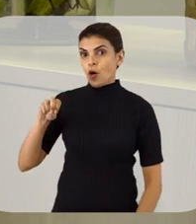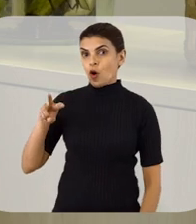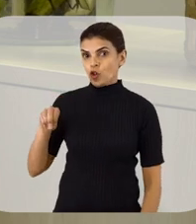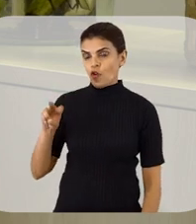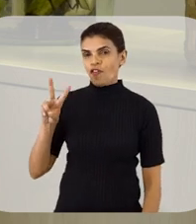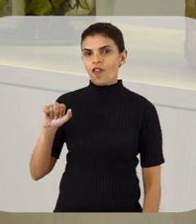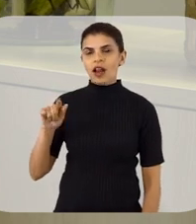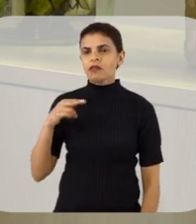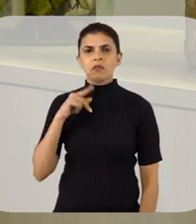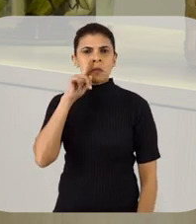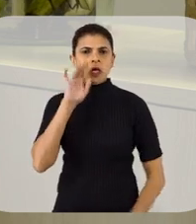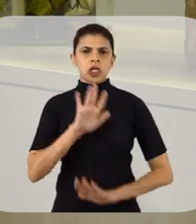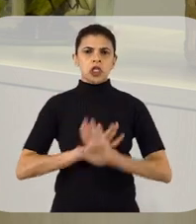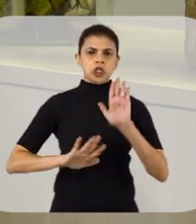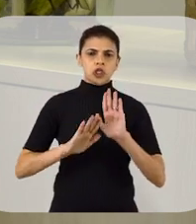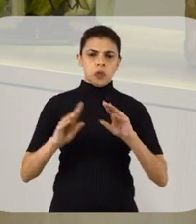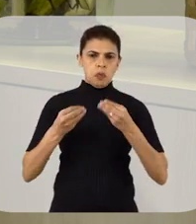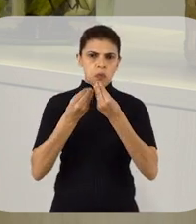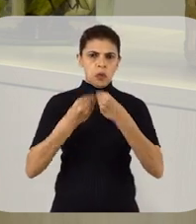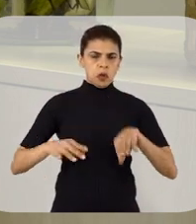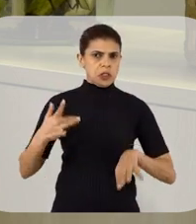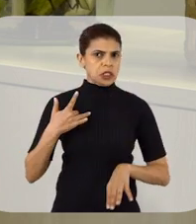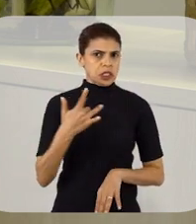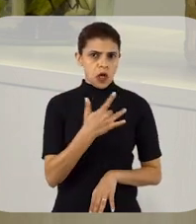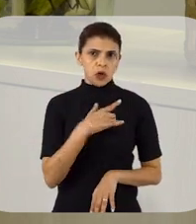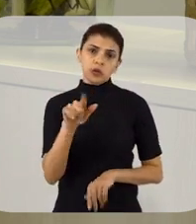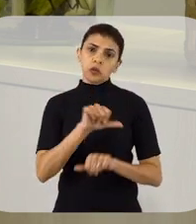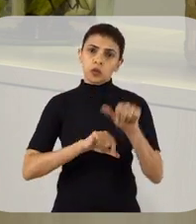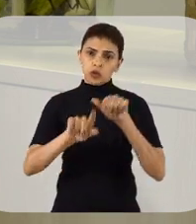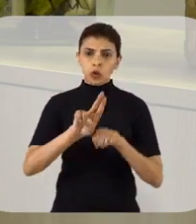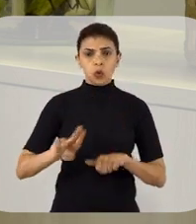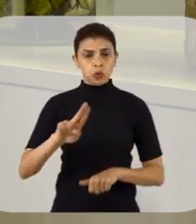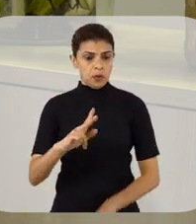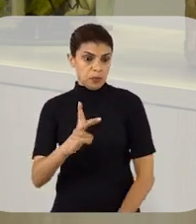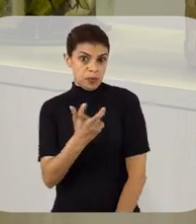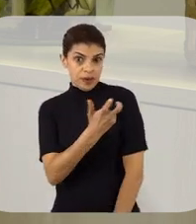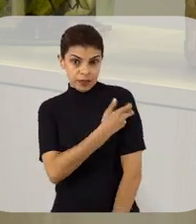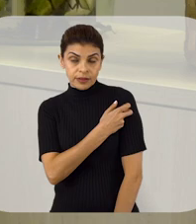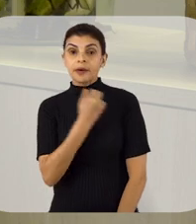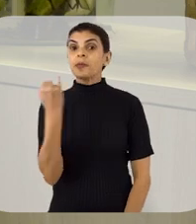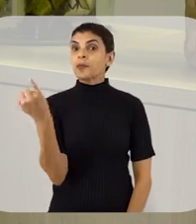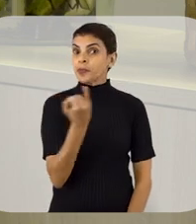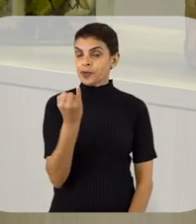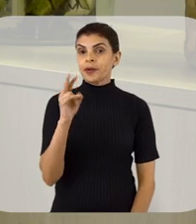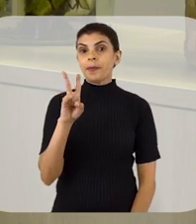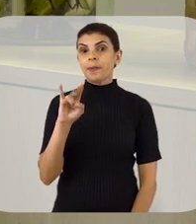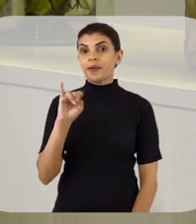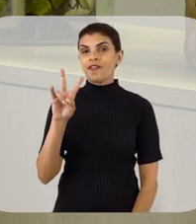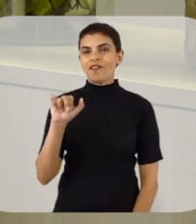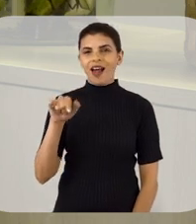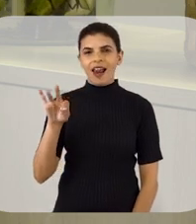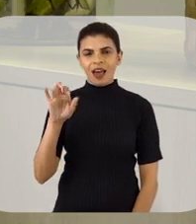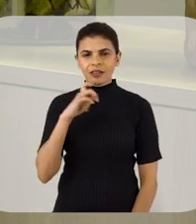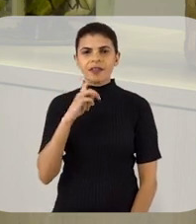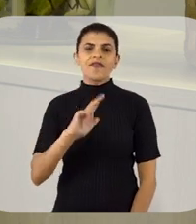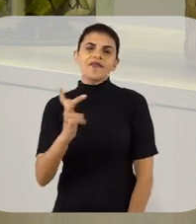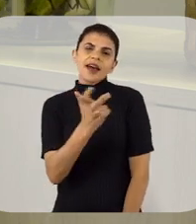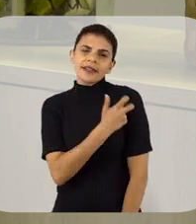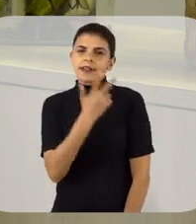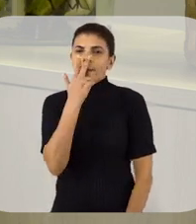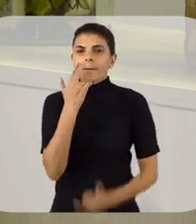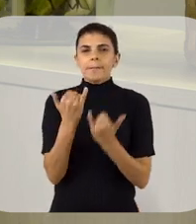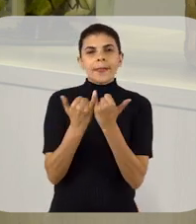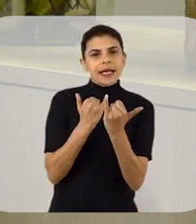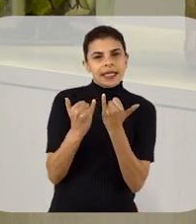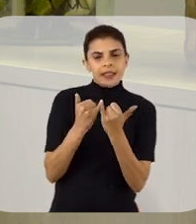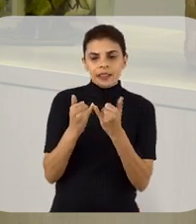não apresenta nenhum risco adicional para a saúde se você fizer uso da vacina bivalente. Isso é importante a gente ter em mente, até porque são vacinas muito parecidas